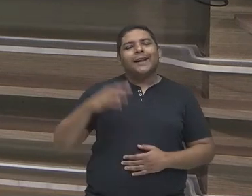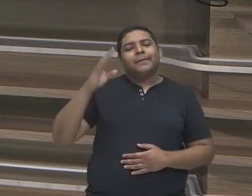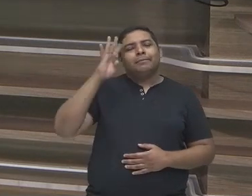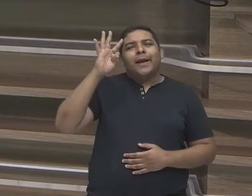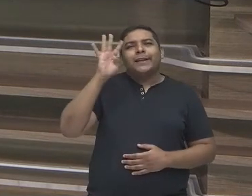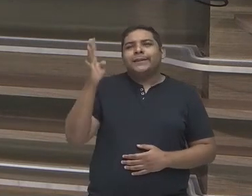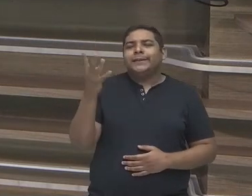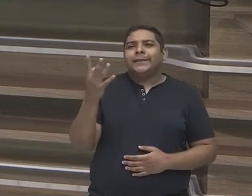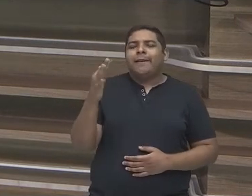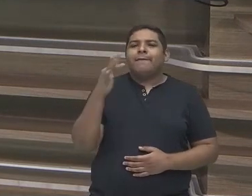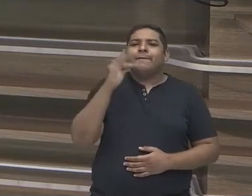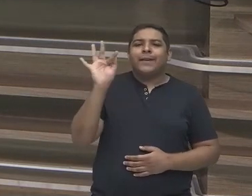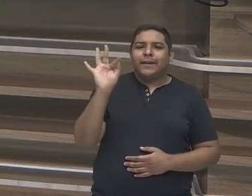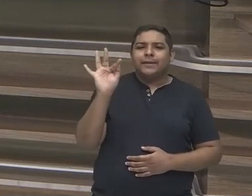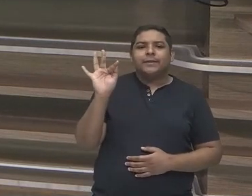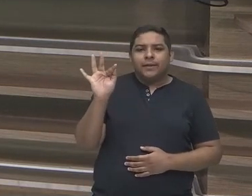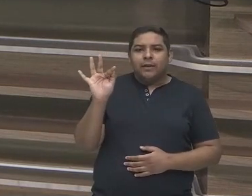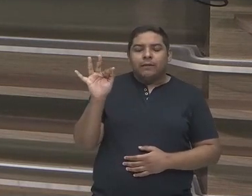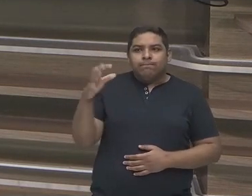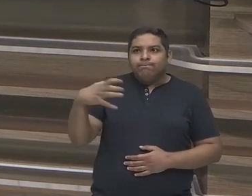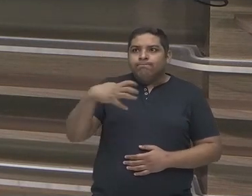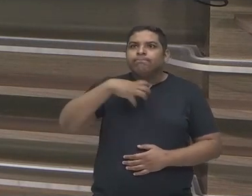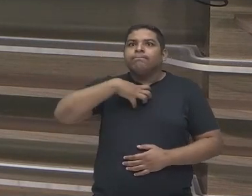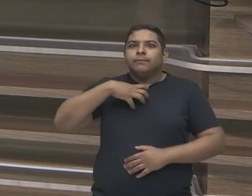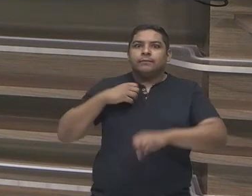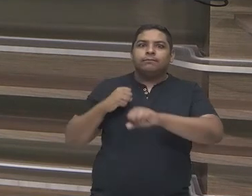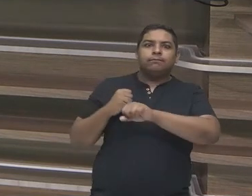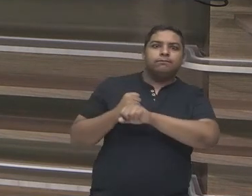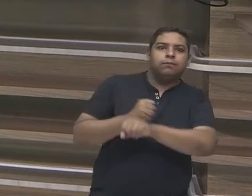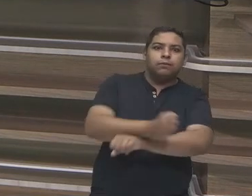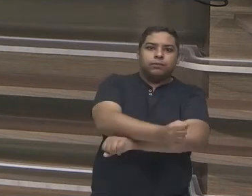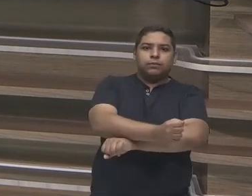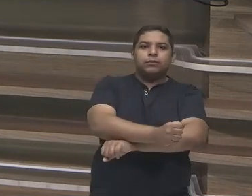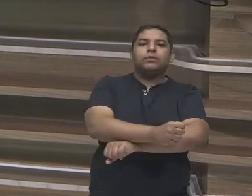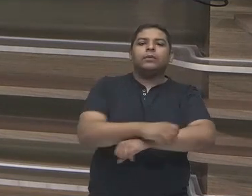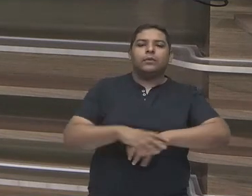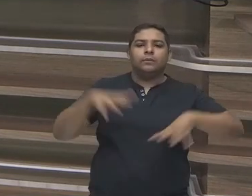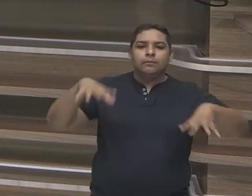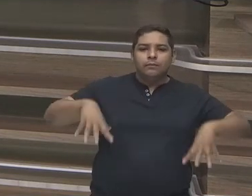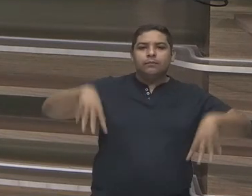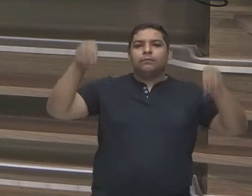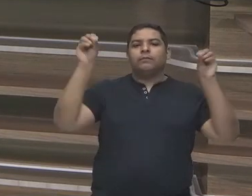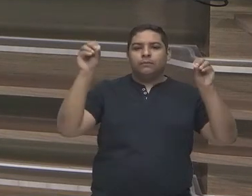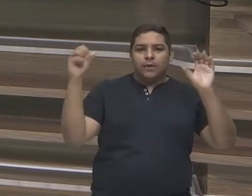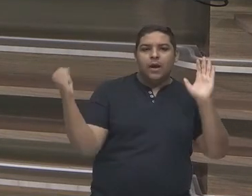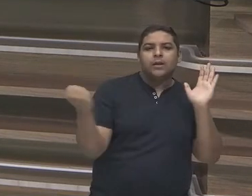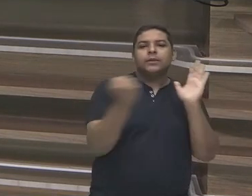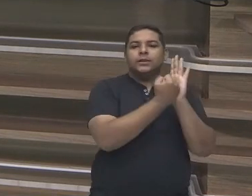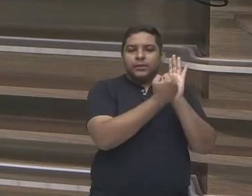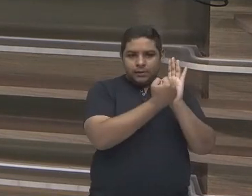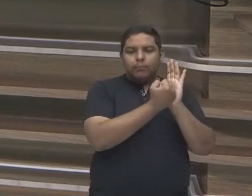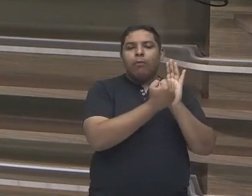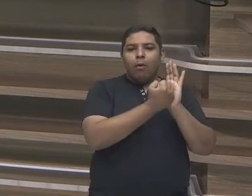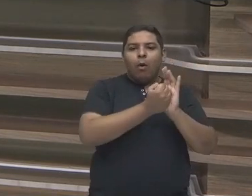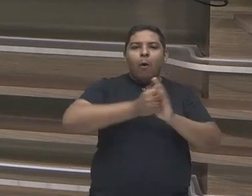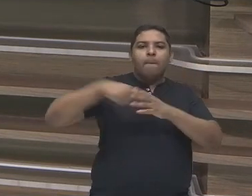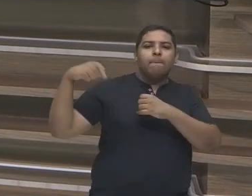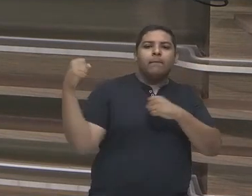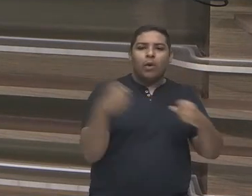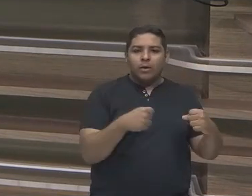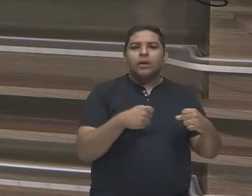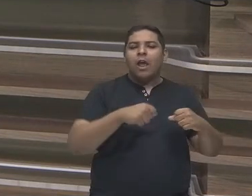na cidade vendo aquele impacto da invasão, tomando a Bastilha, que era o símbolo do poder. E essa notícia vai